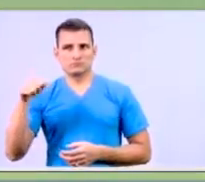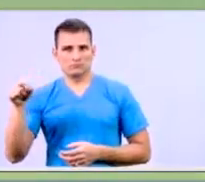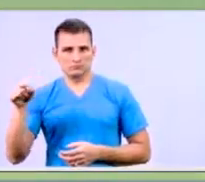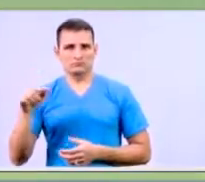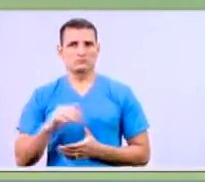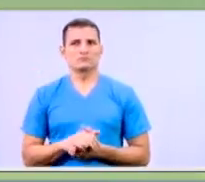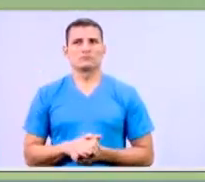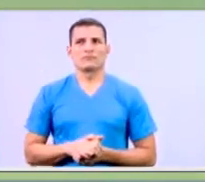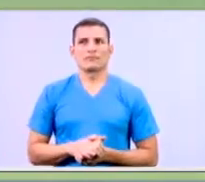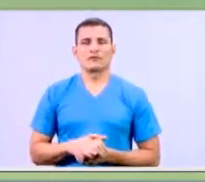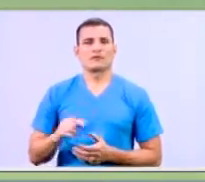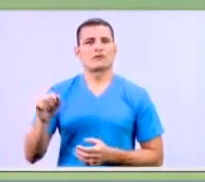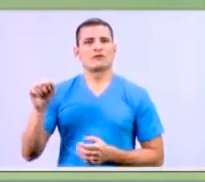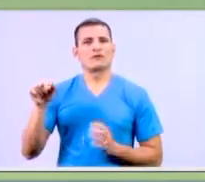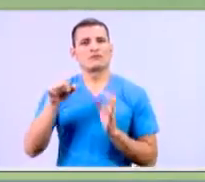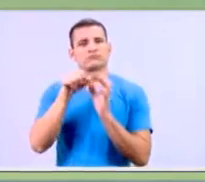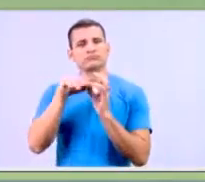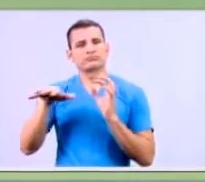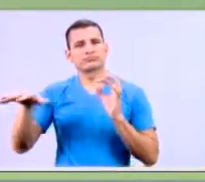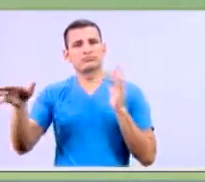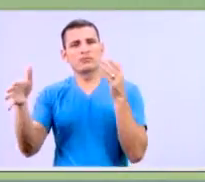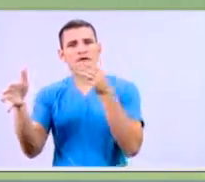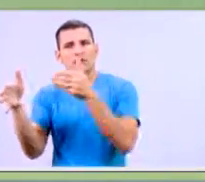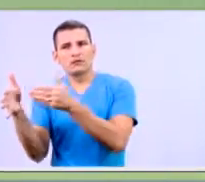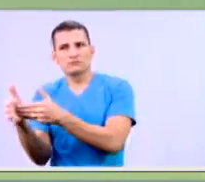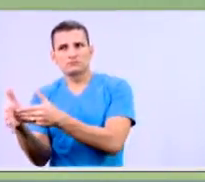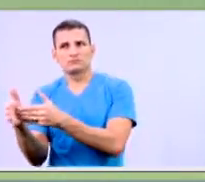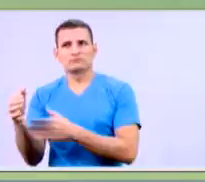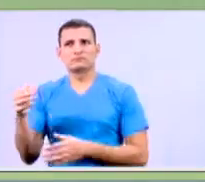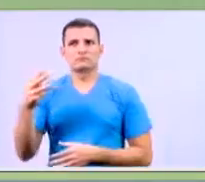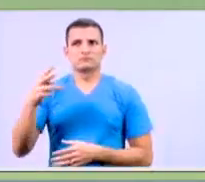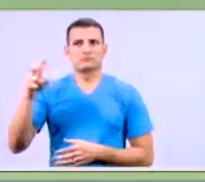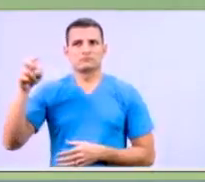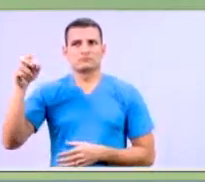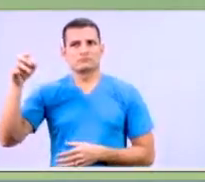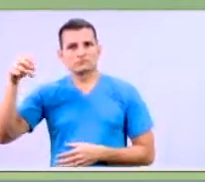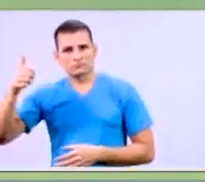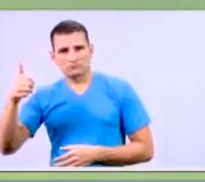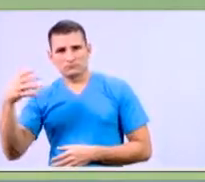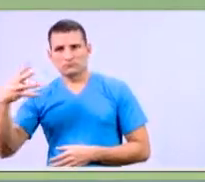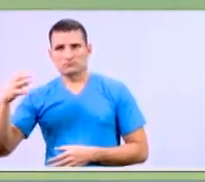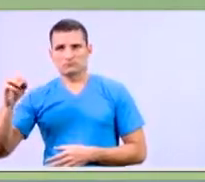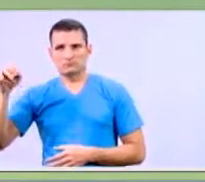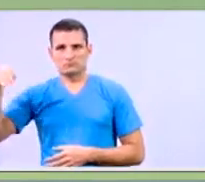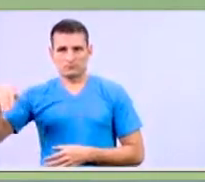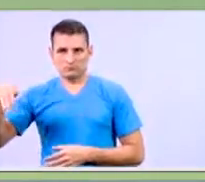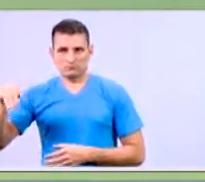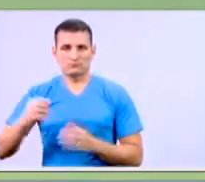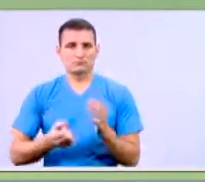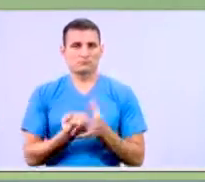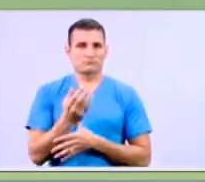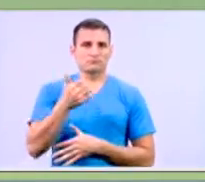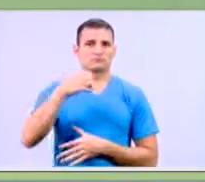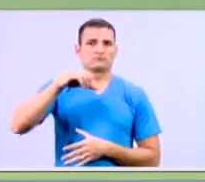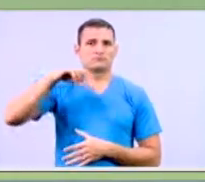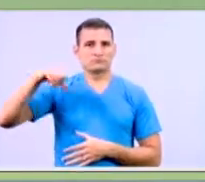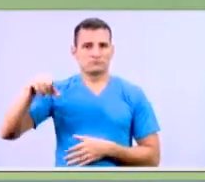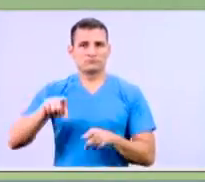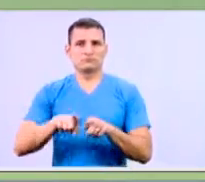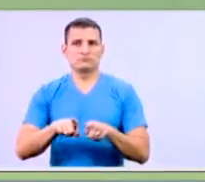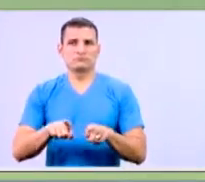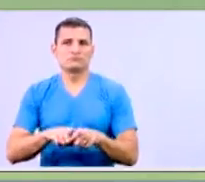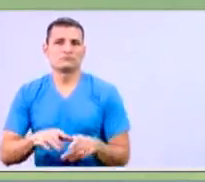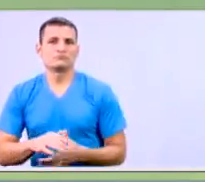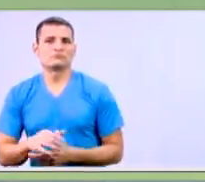alcance considerável, um pouquinho maior, né? E também foi iniciado em 1999. Então é um padrão